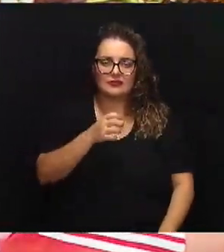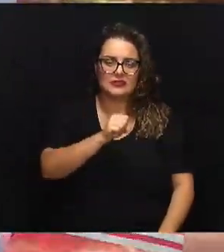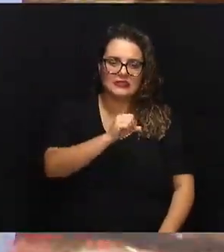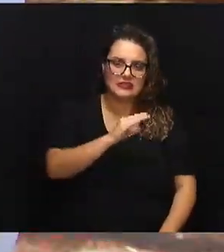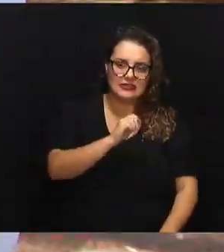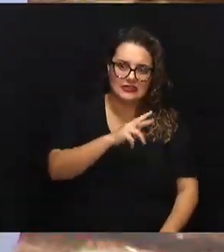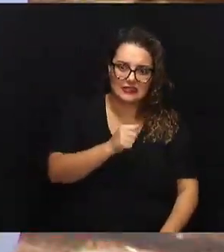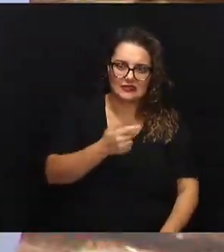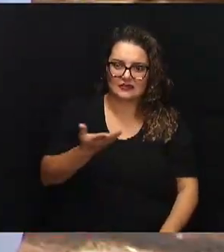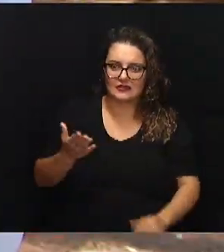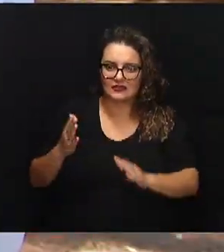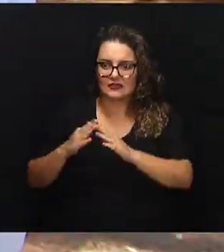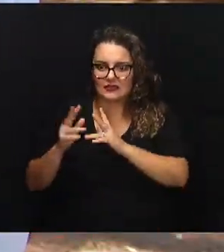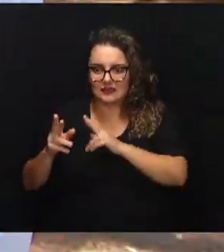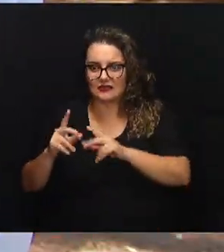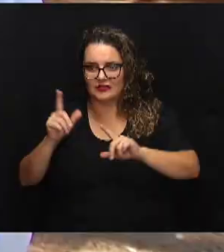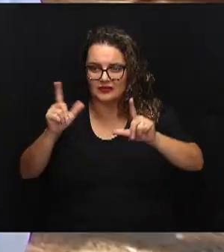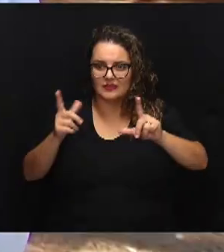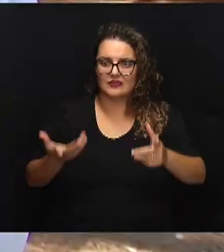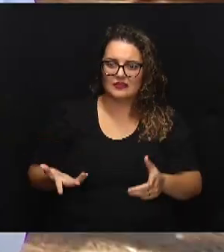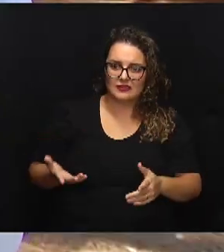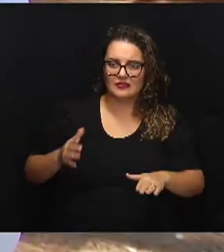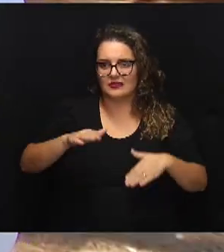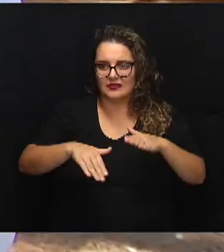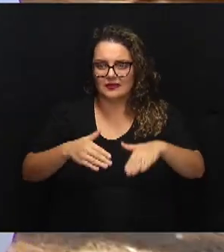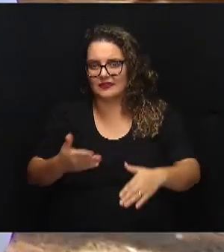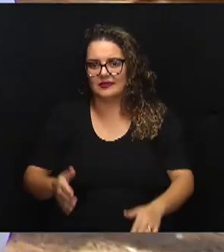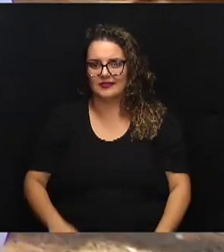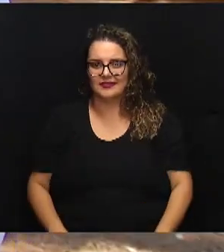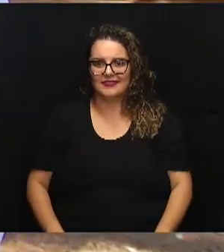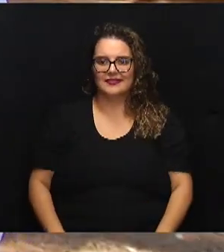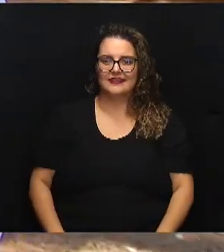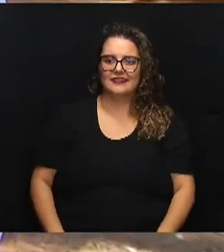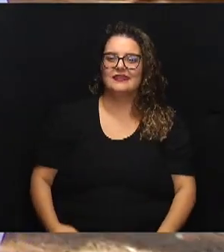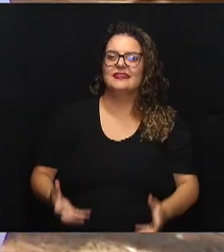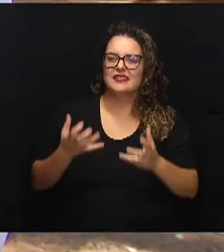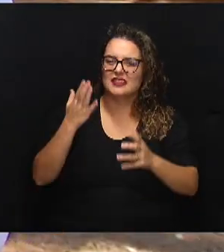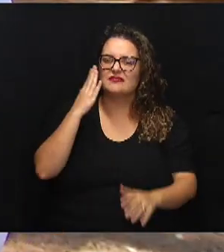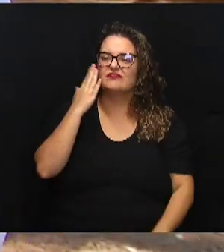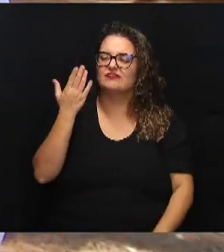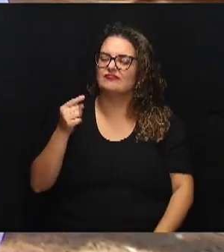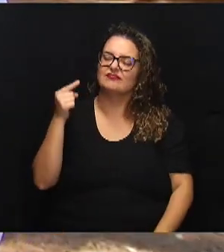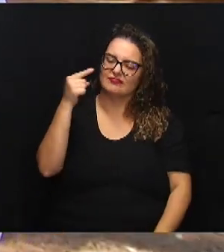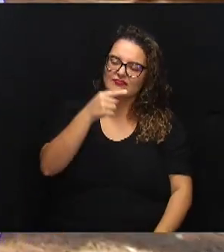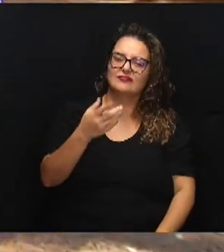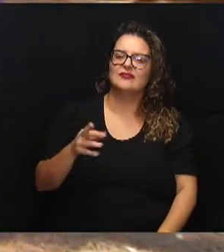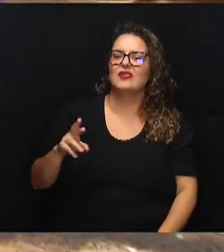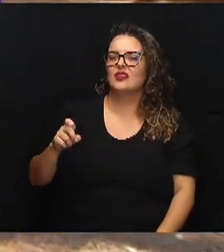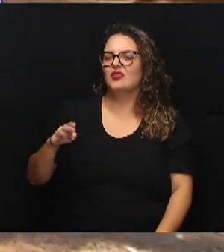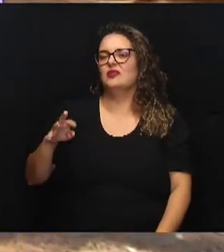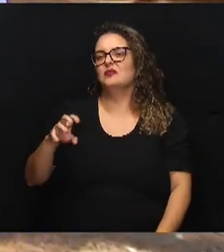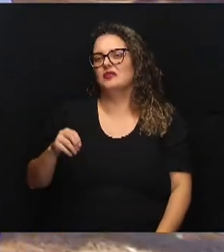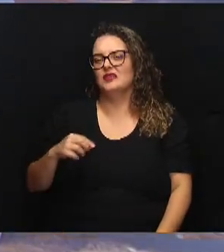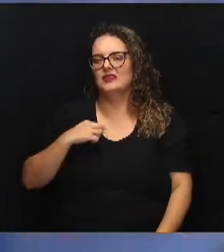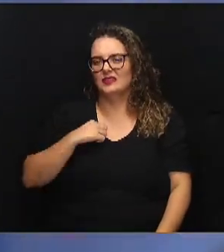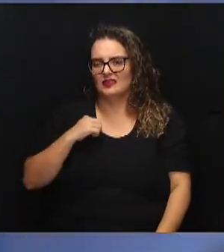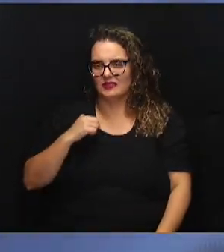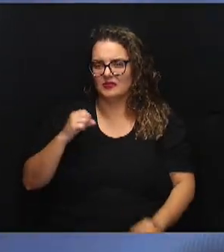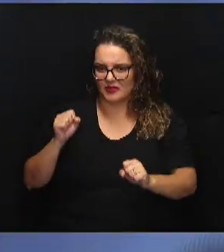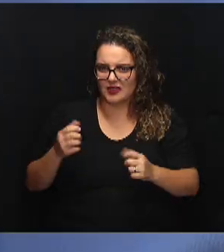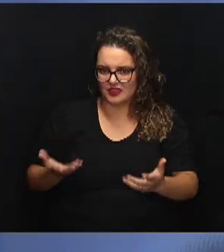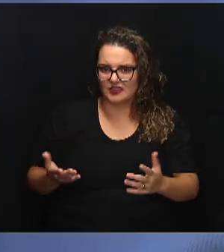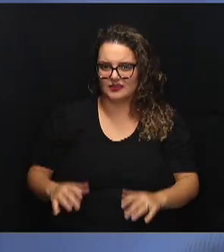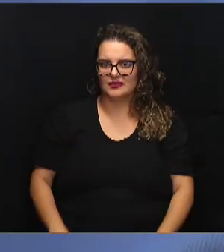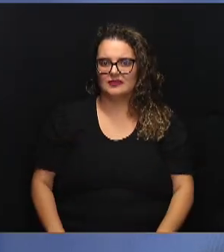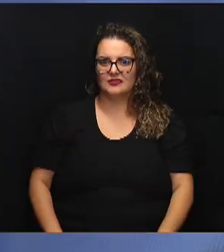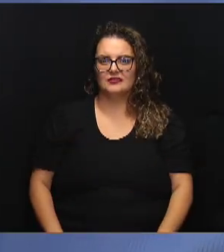Você vai ficar em casa dormindo, vendo televisão, fazendo sua natação? Falei, quer saber? Eu vou lá. Falei, Robertinho, eu venho fazer voluntariado, pode ser?